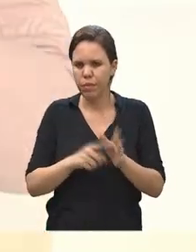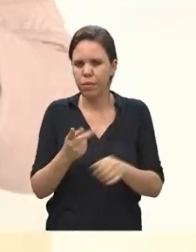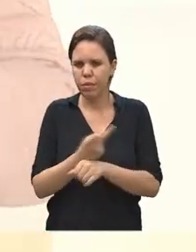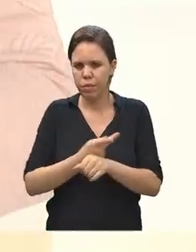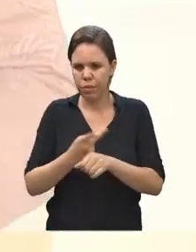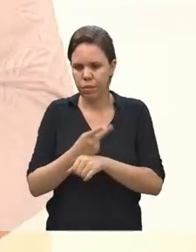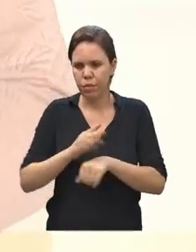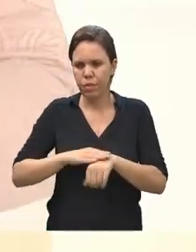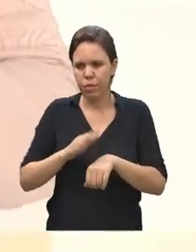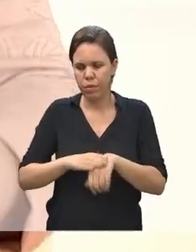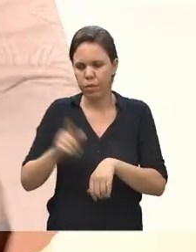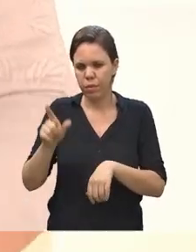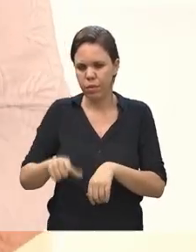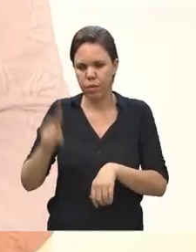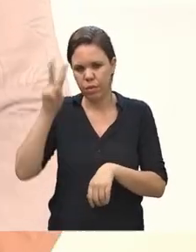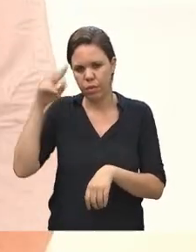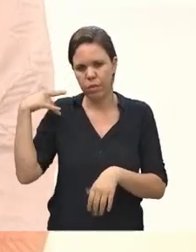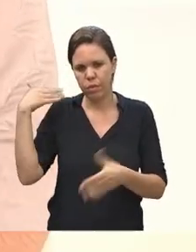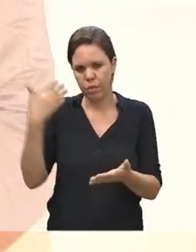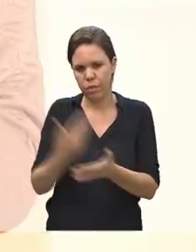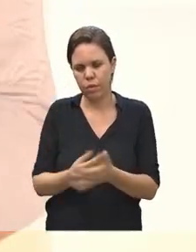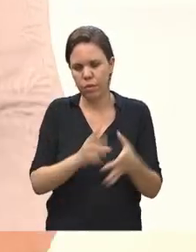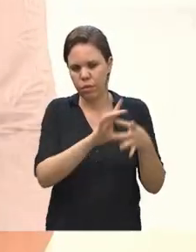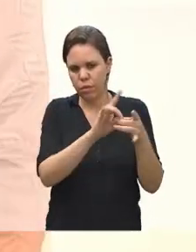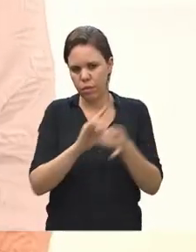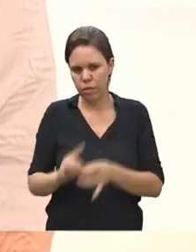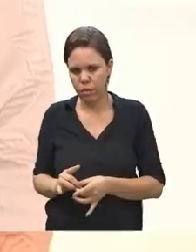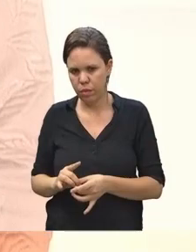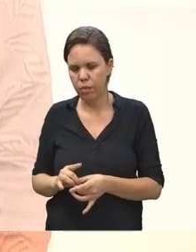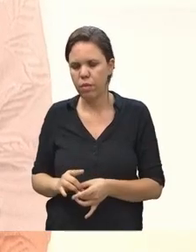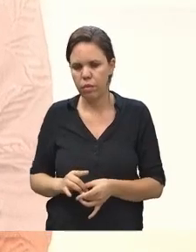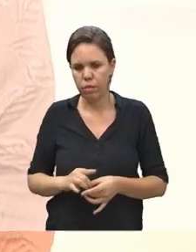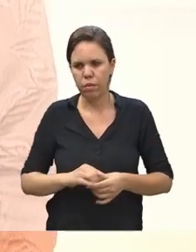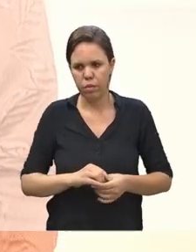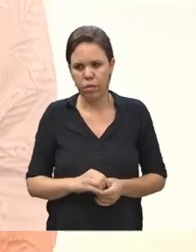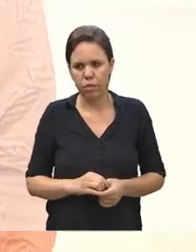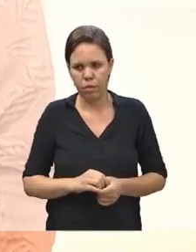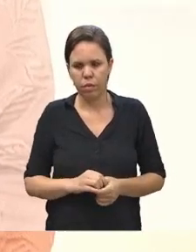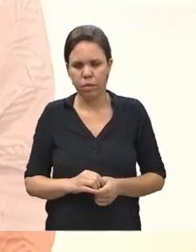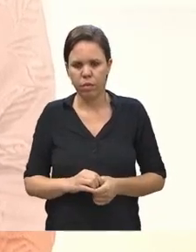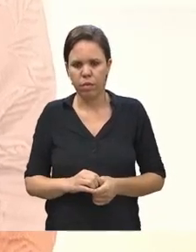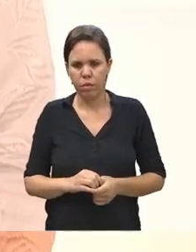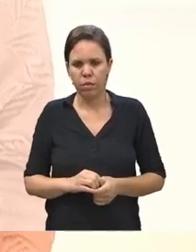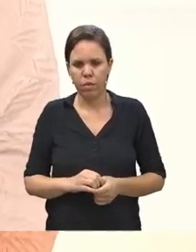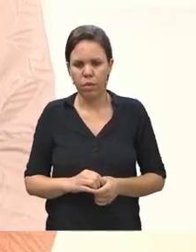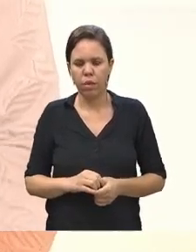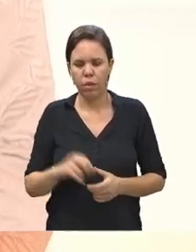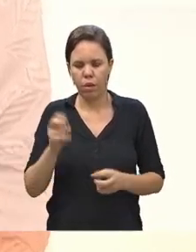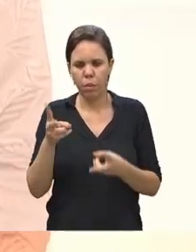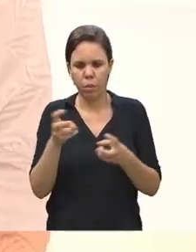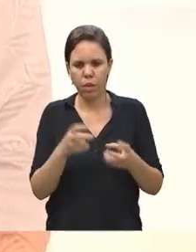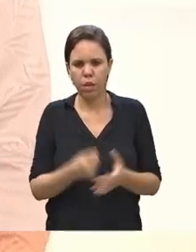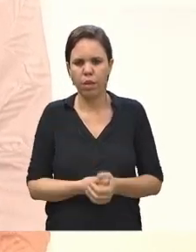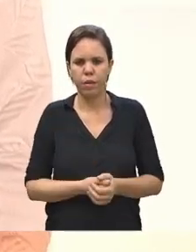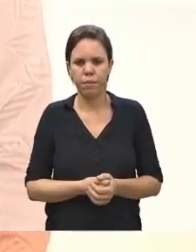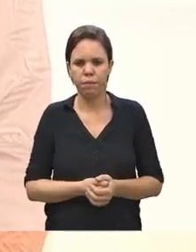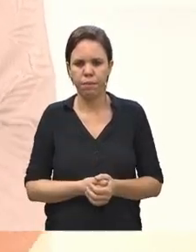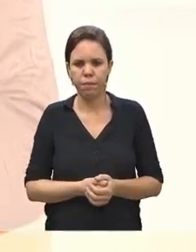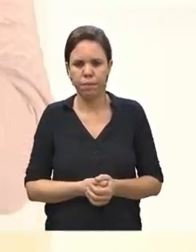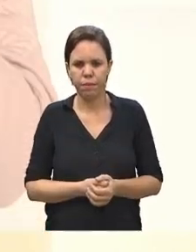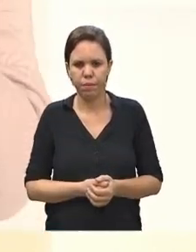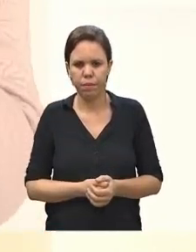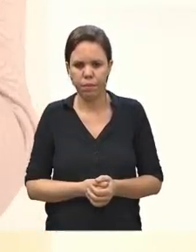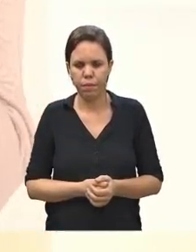de procurar o compositor, a história, enfim, contextualizar as peças, né? Então, mas deu para ver que